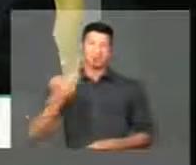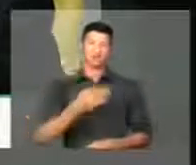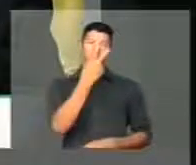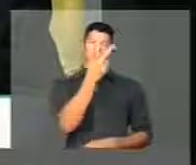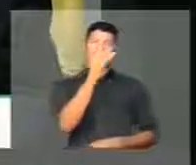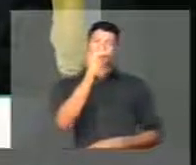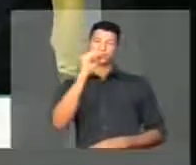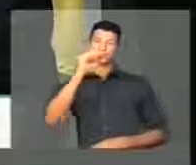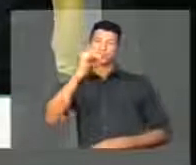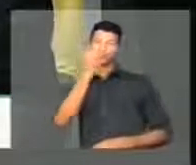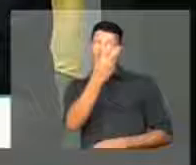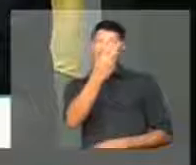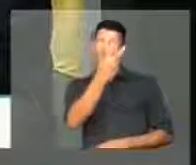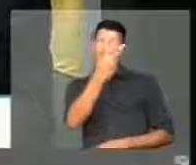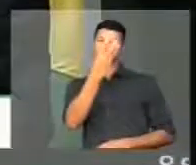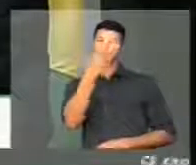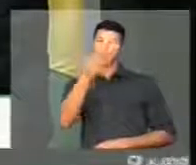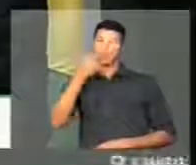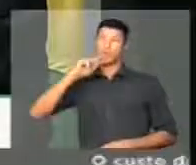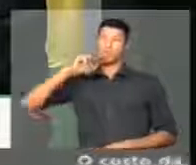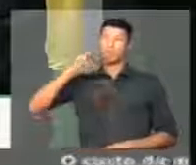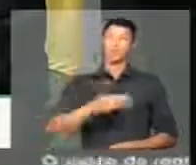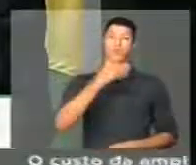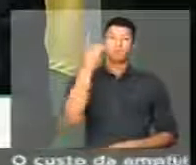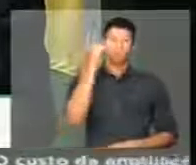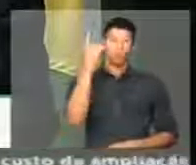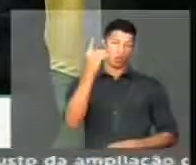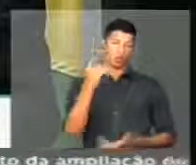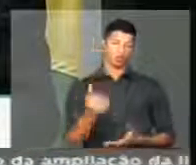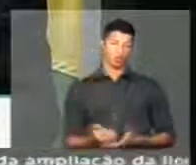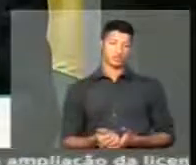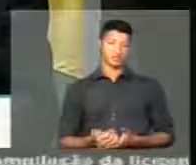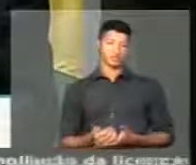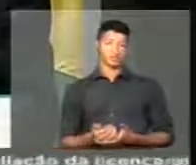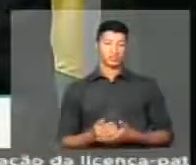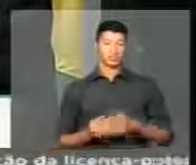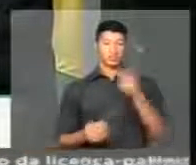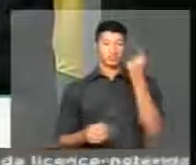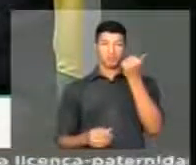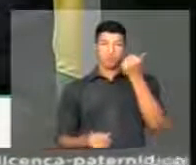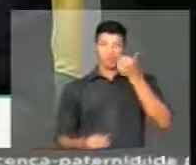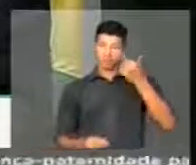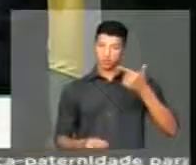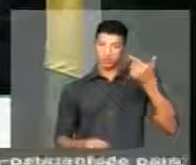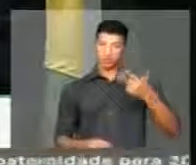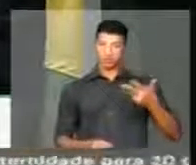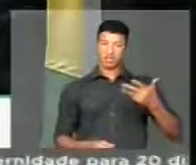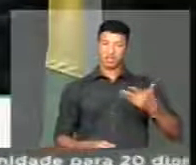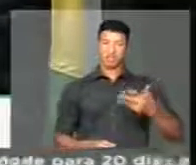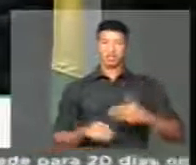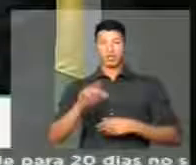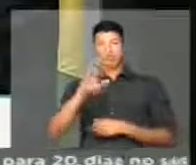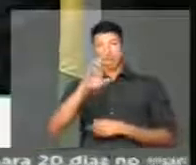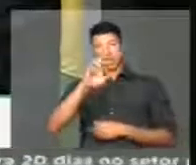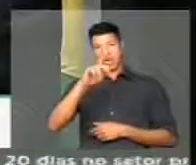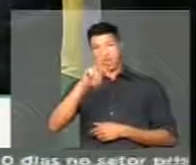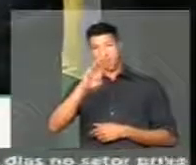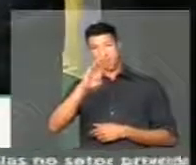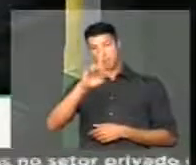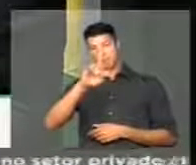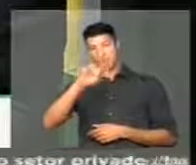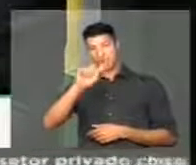e 231 milhões de dólares. A terceira, a República